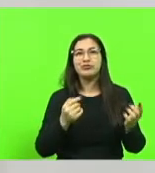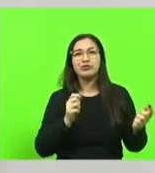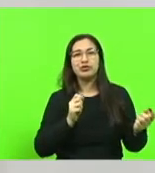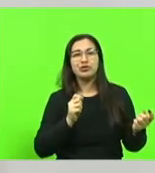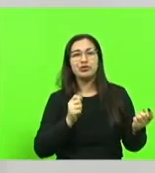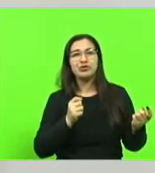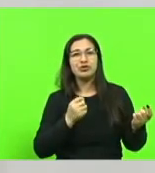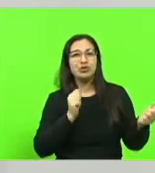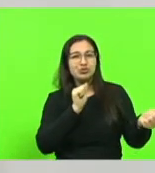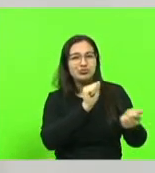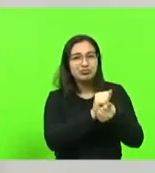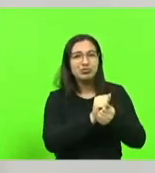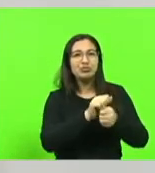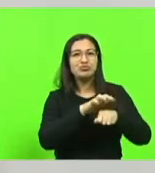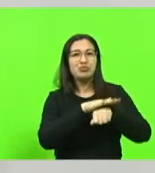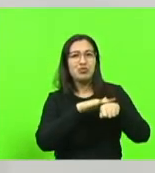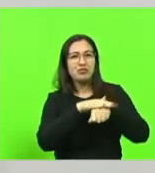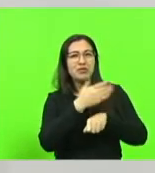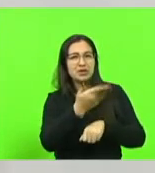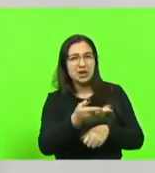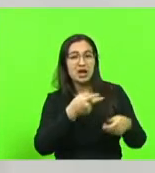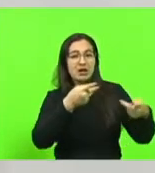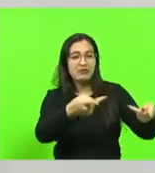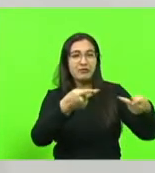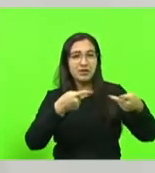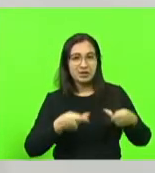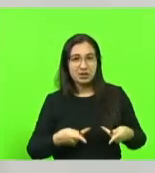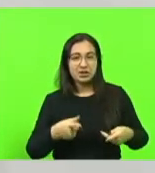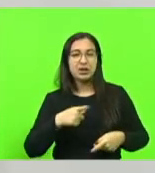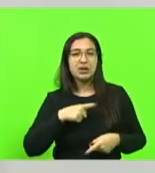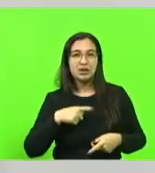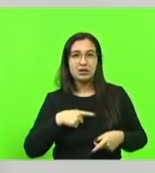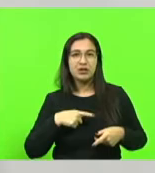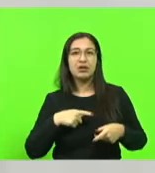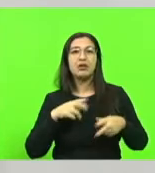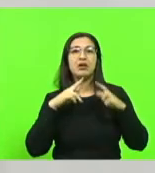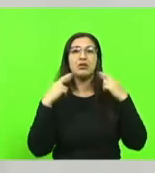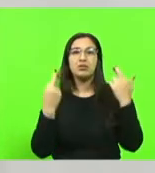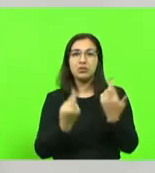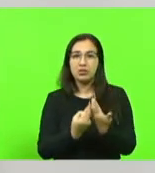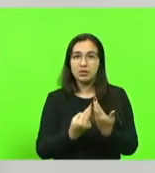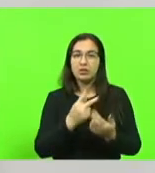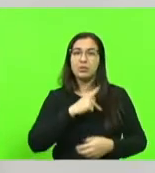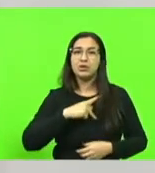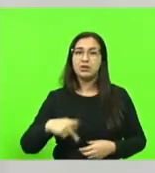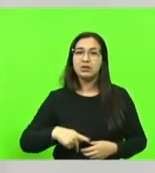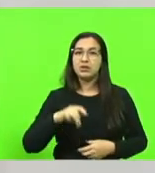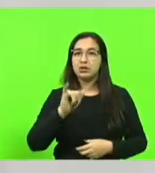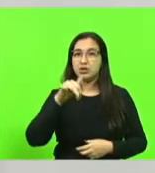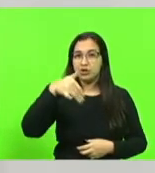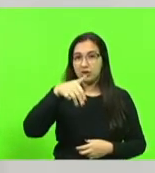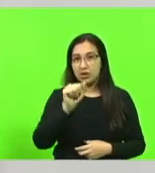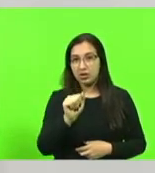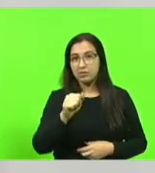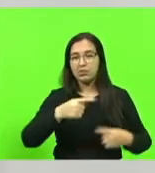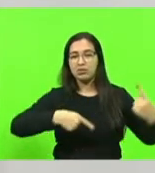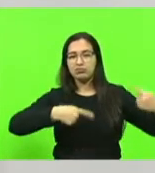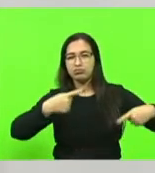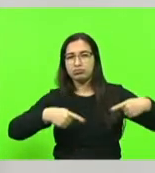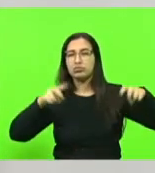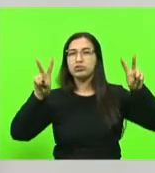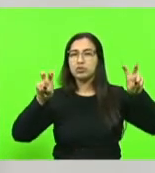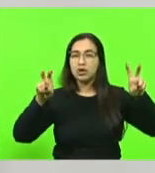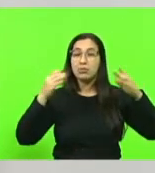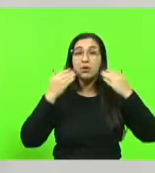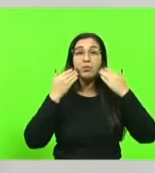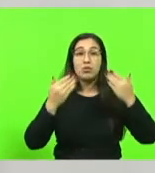vamos ter audiência com o presidente do IMA, discutir esse assunto, mostrar que é